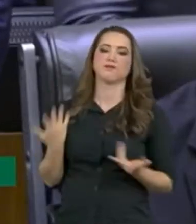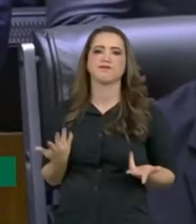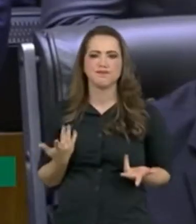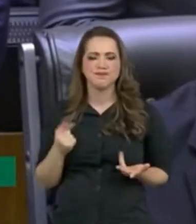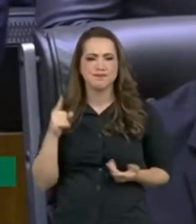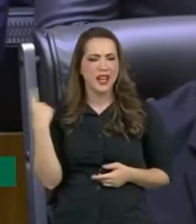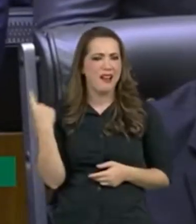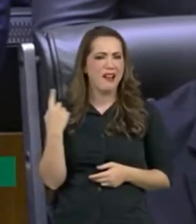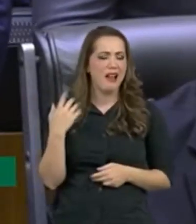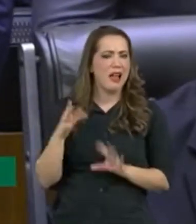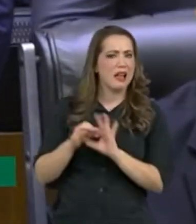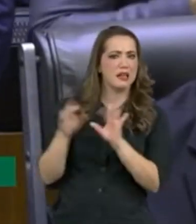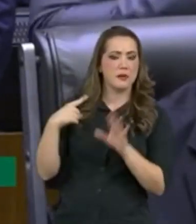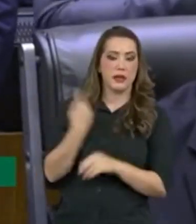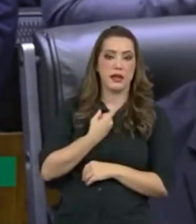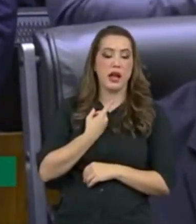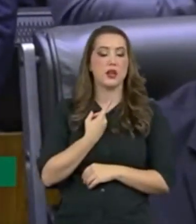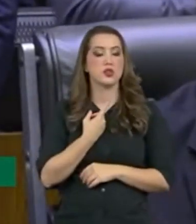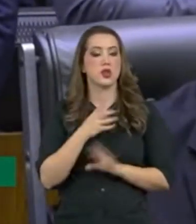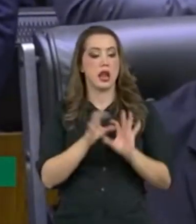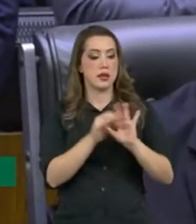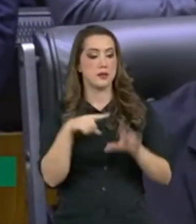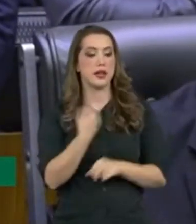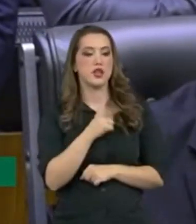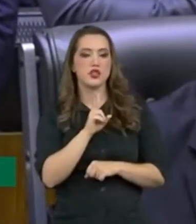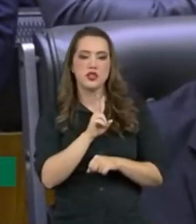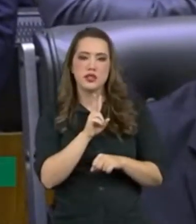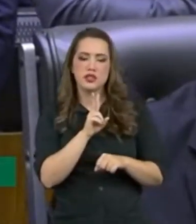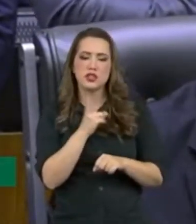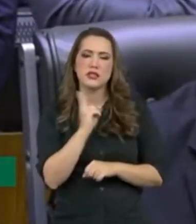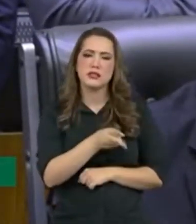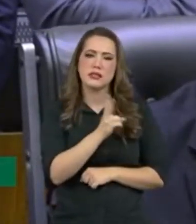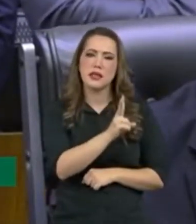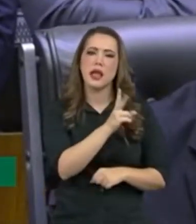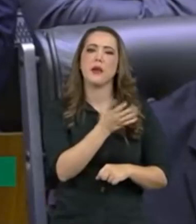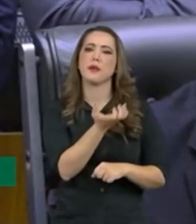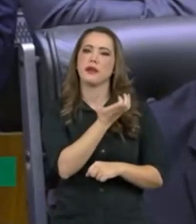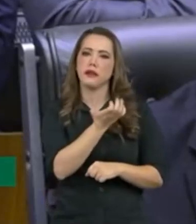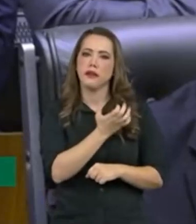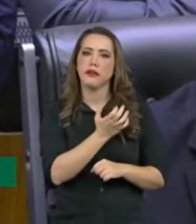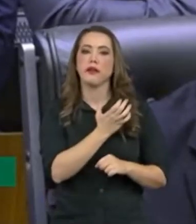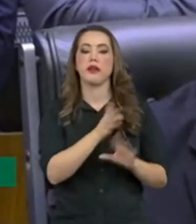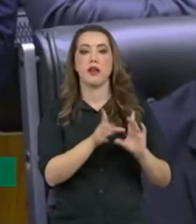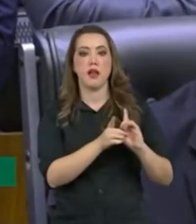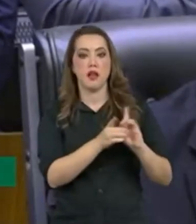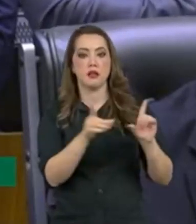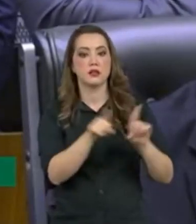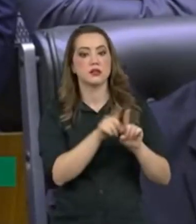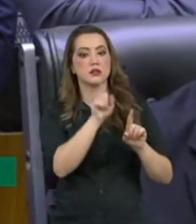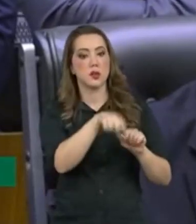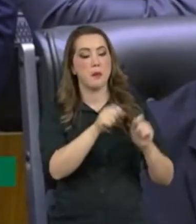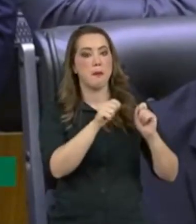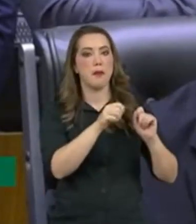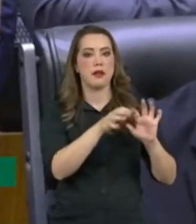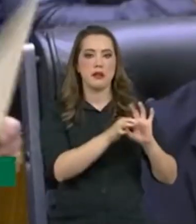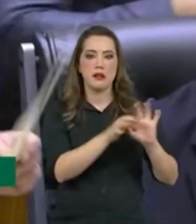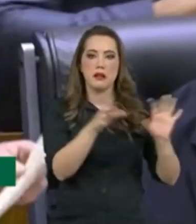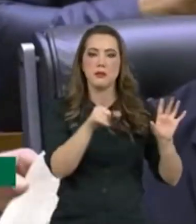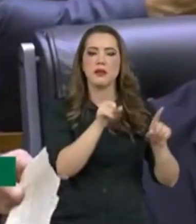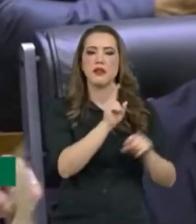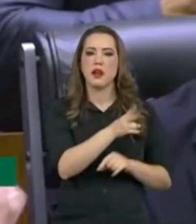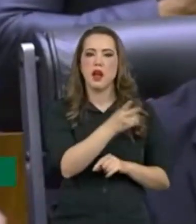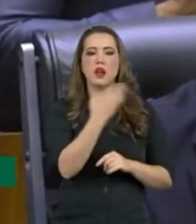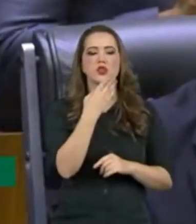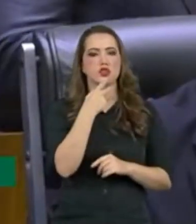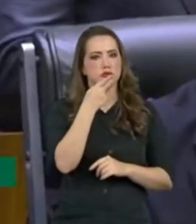que sempre defendemos é a de viver com dignidade, com pleno direito de expressão e manifestação e,